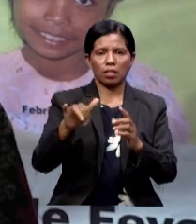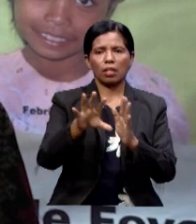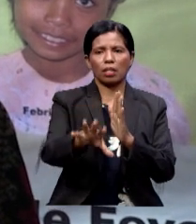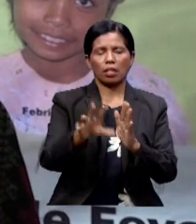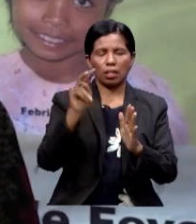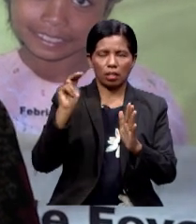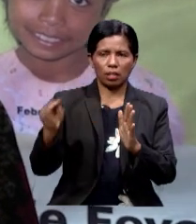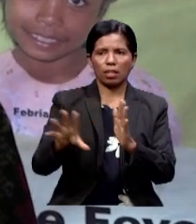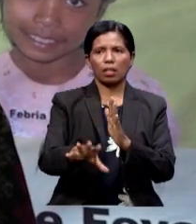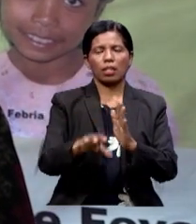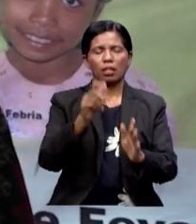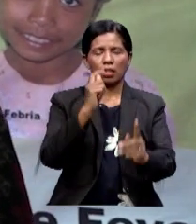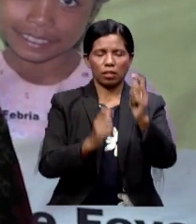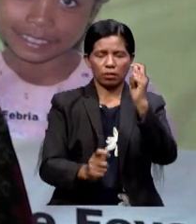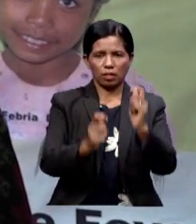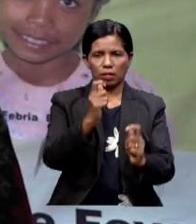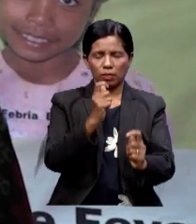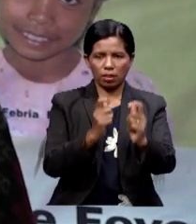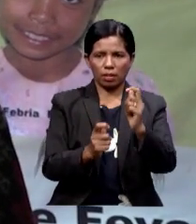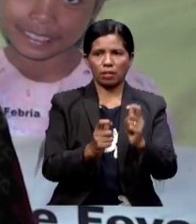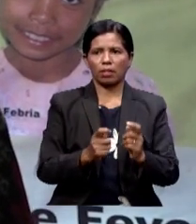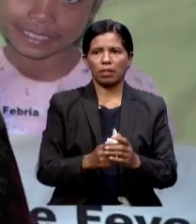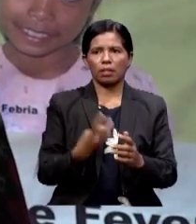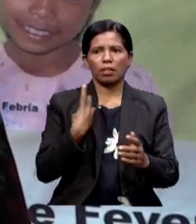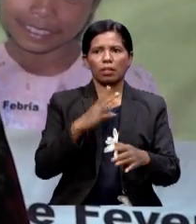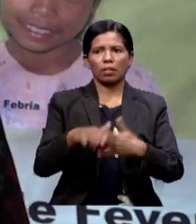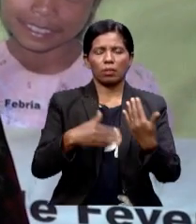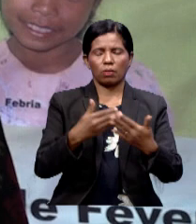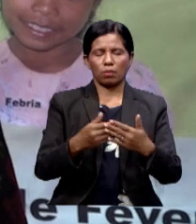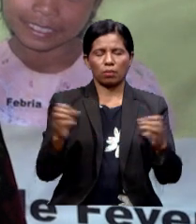condenação, os de tribunal Ida Anbe e Teutelacimo,